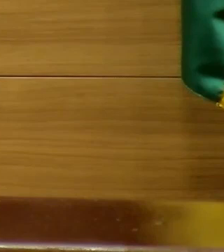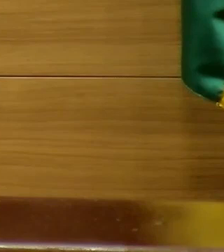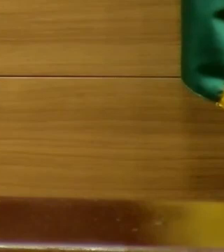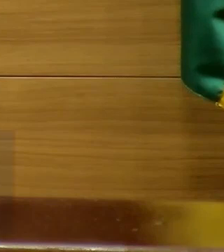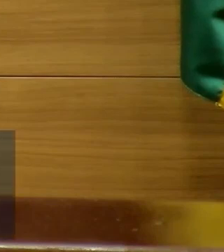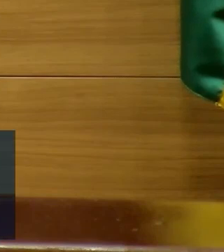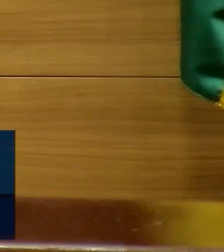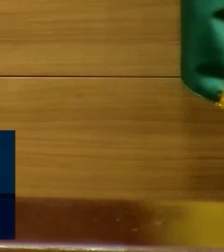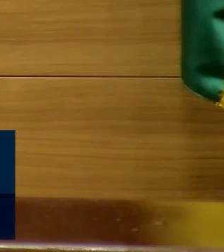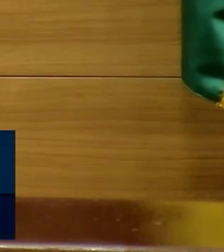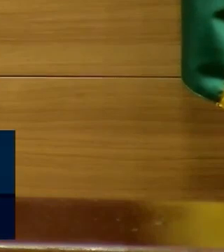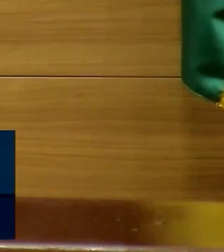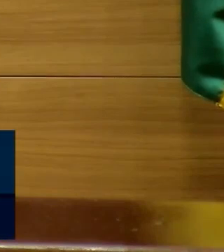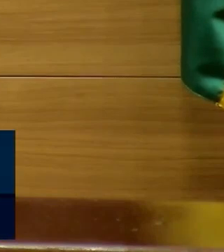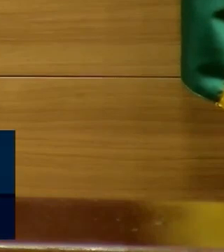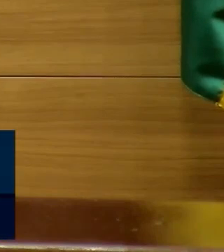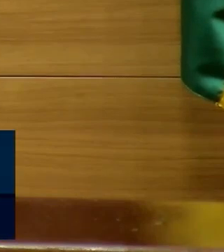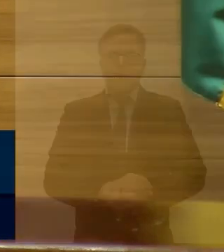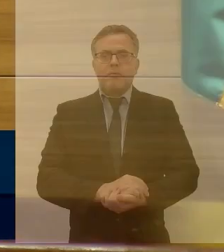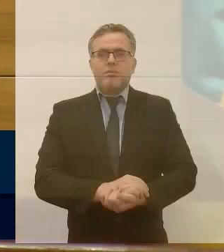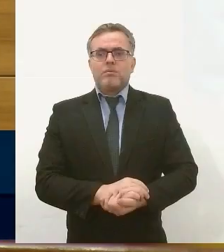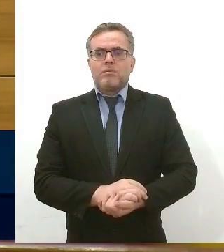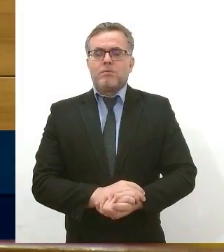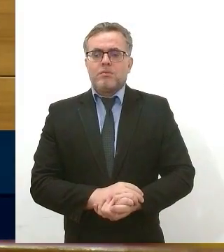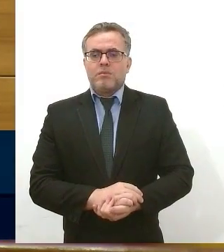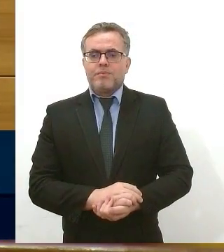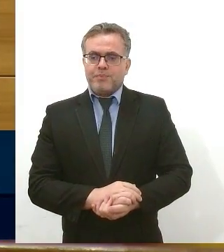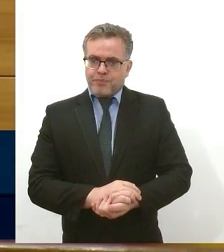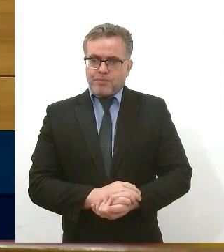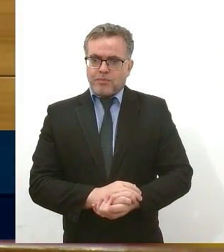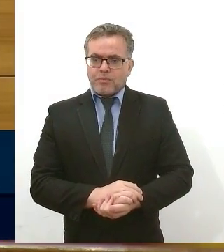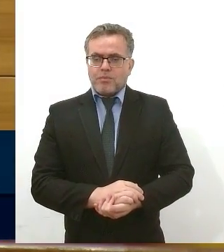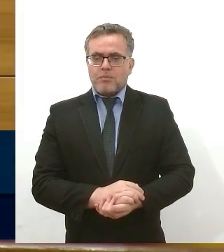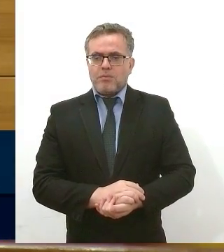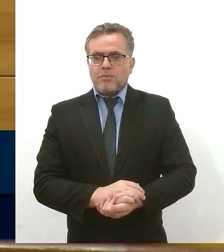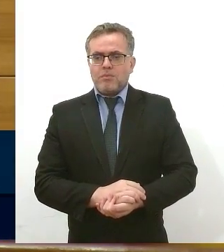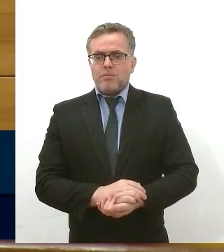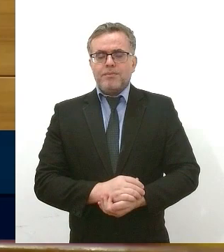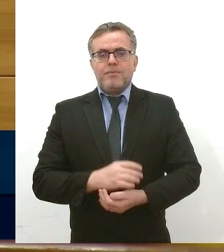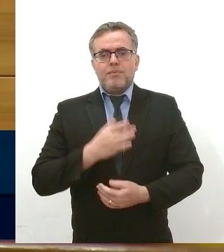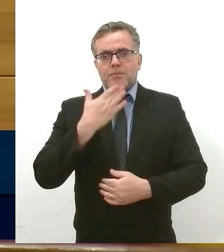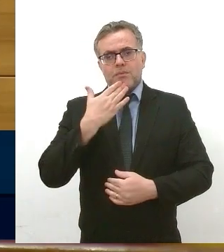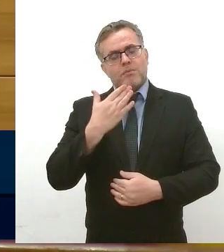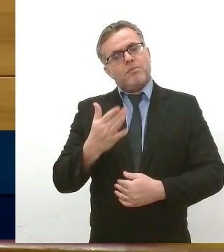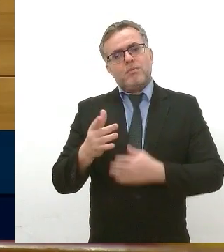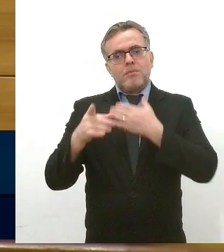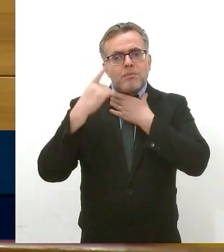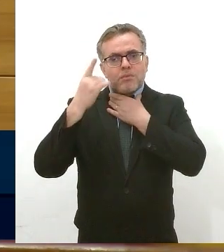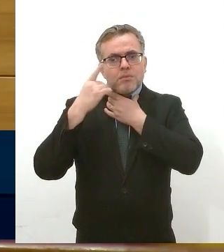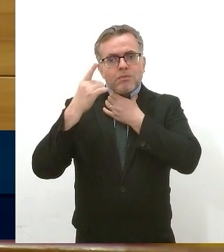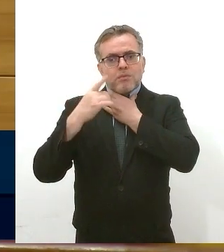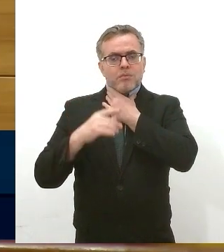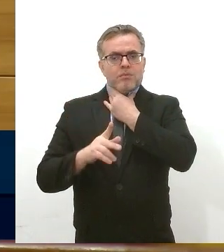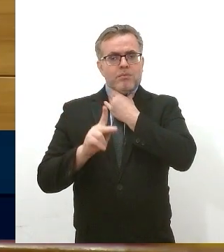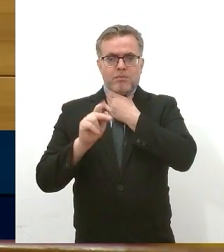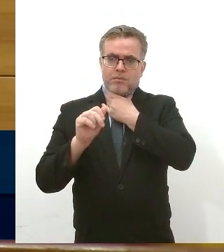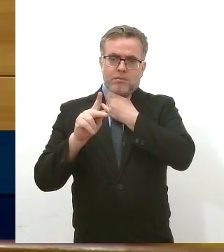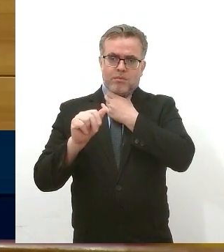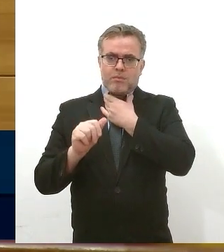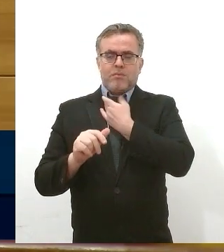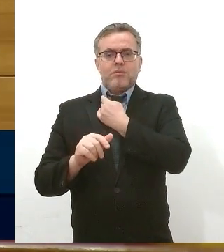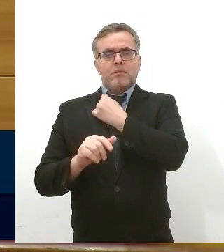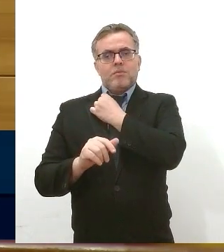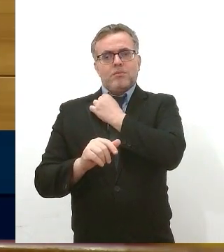Sob a proteção de Deus, declaro aberta a presente sessão. Solicito do deputado Cacá Santos a leitura